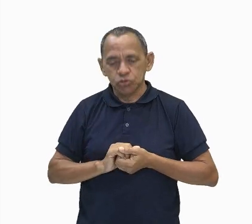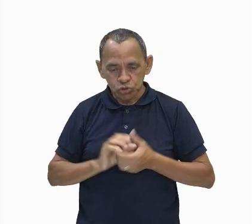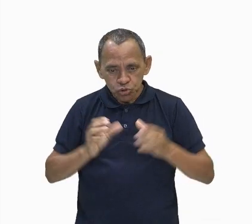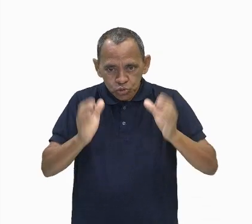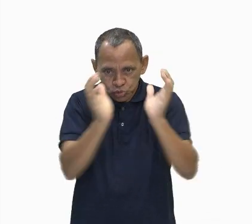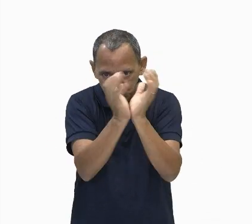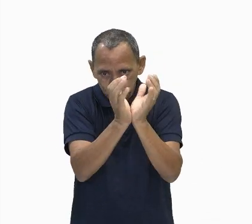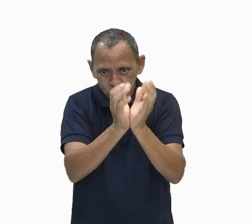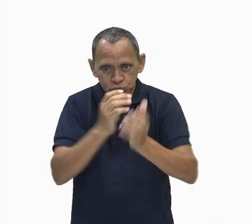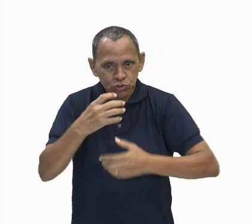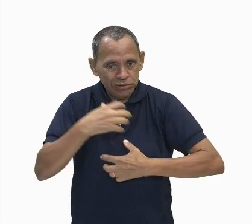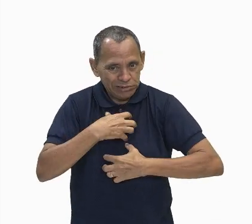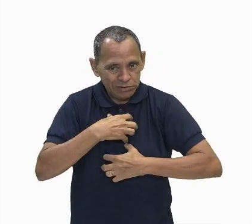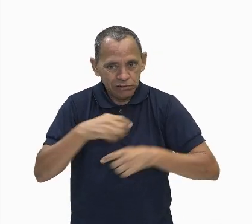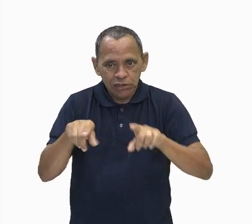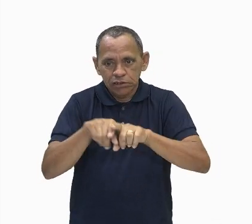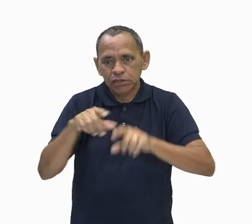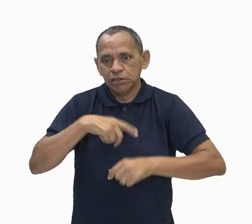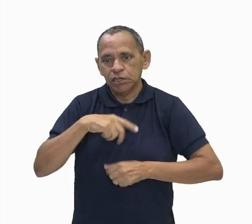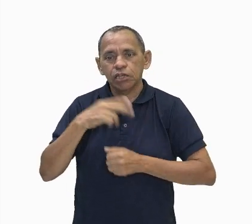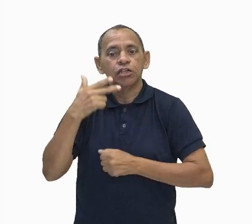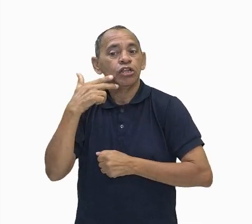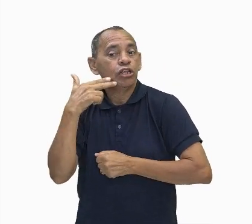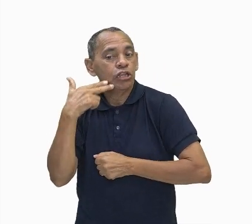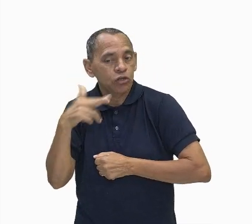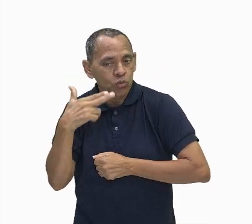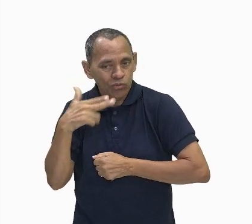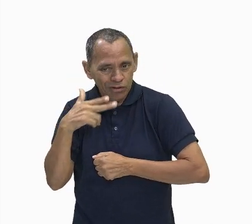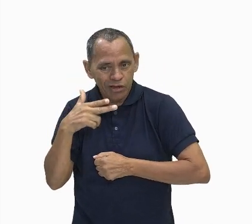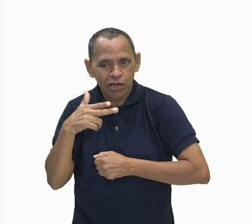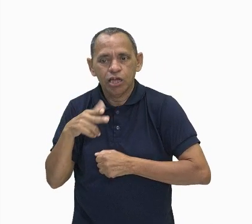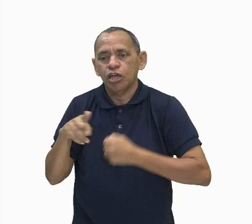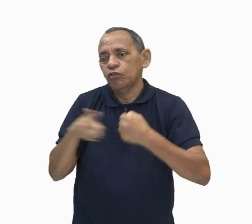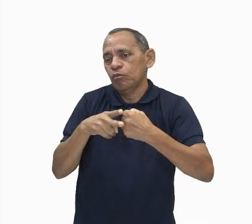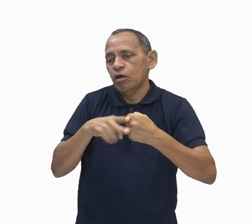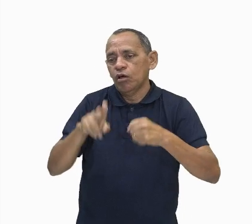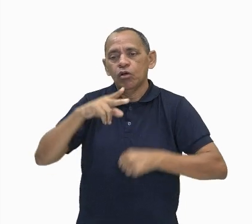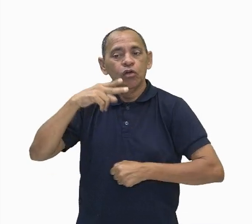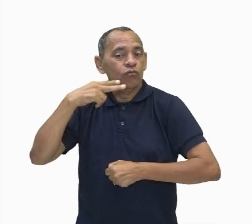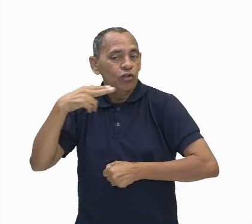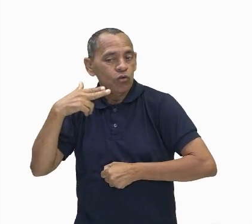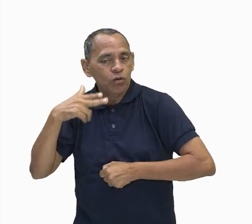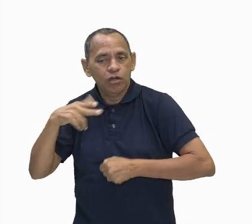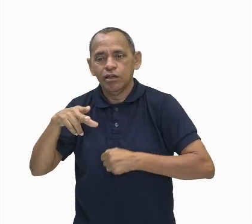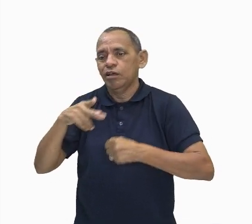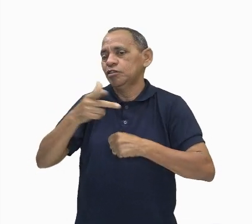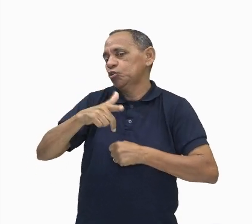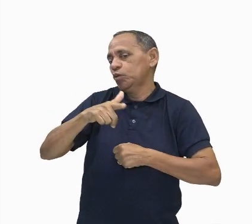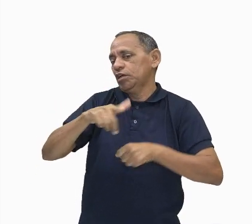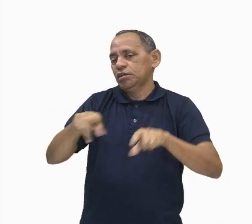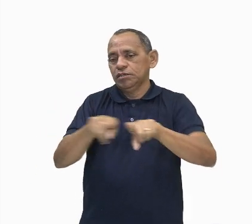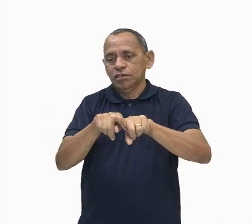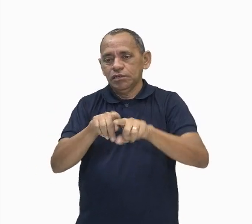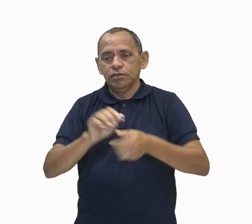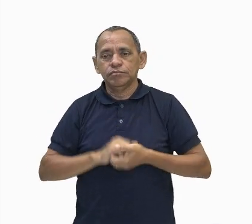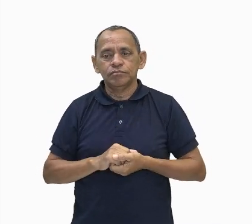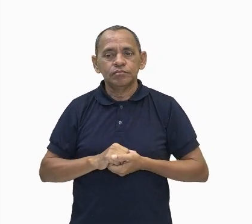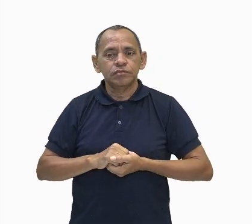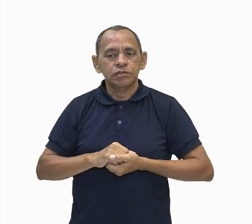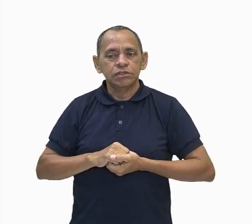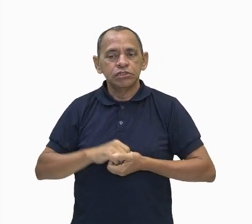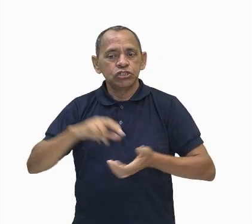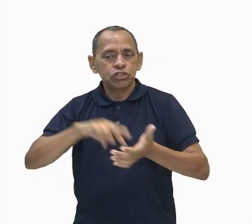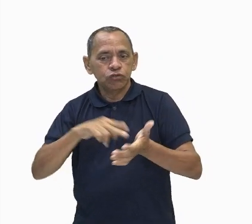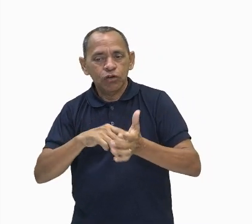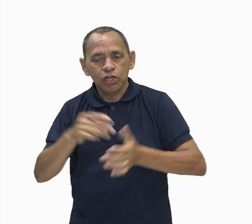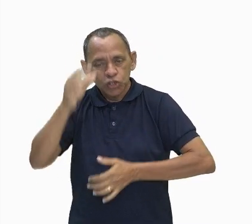pode utilizar linguagem verbal e ou não verbal. Ou seja, uma unidade de sentido, aquilo que eu consigo